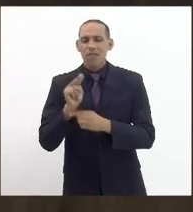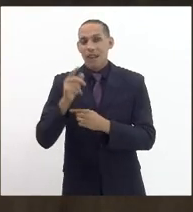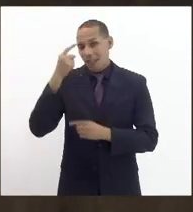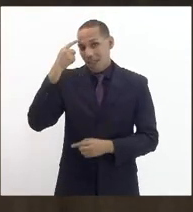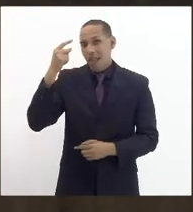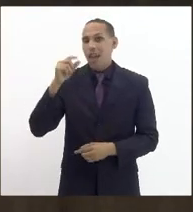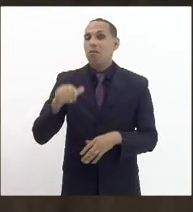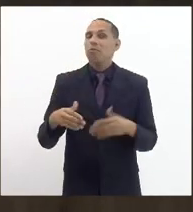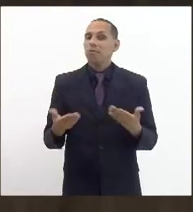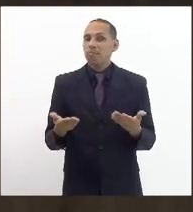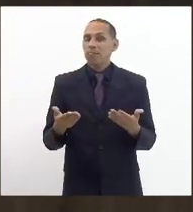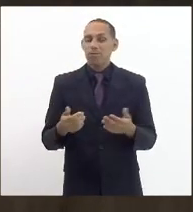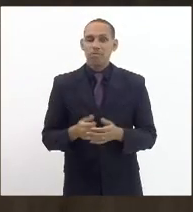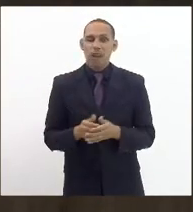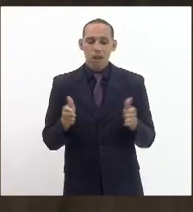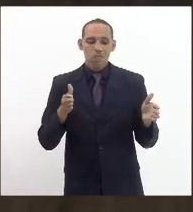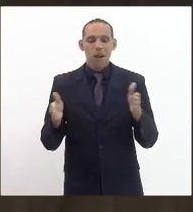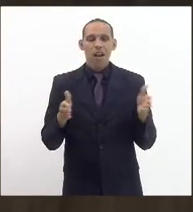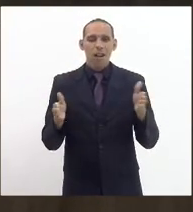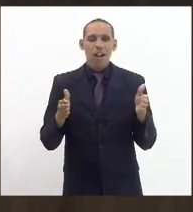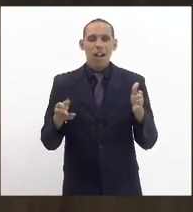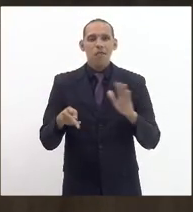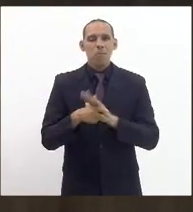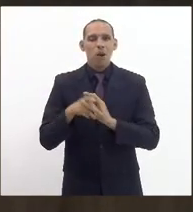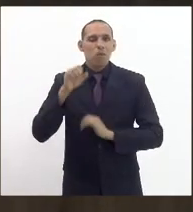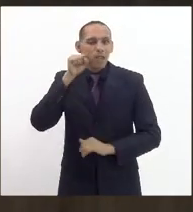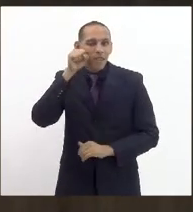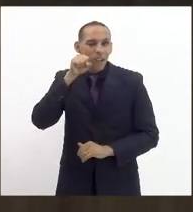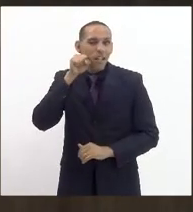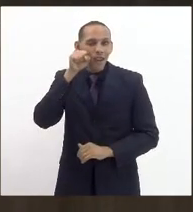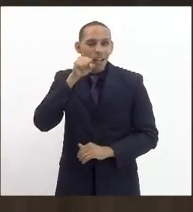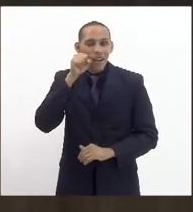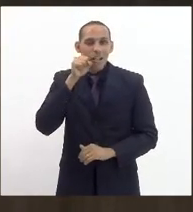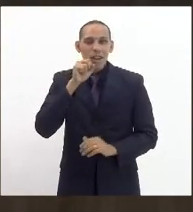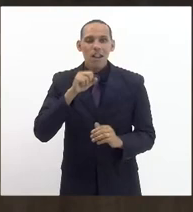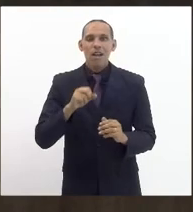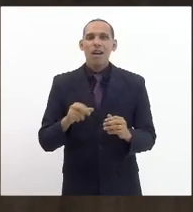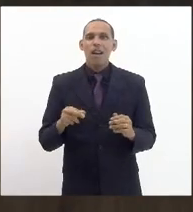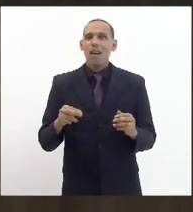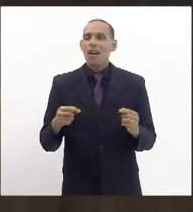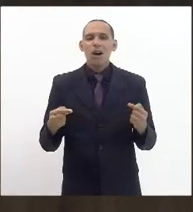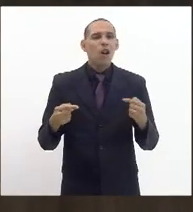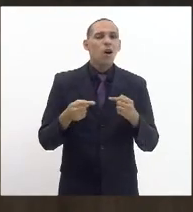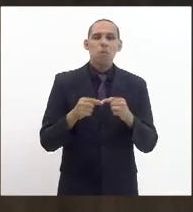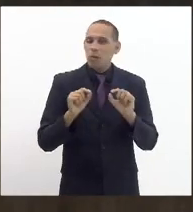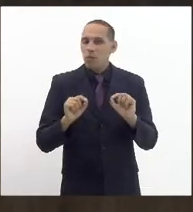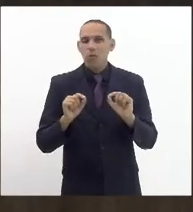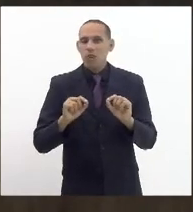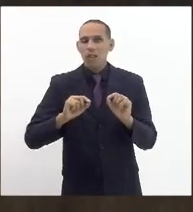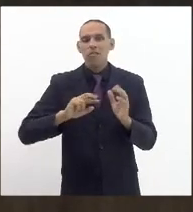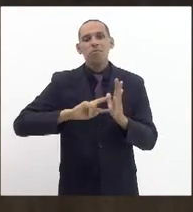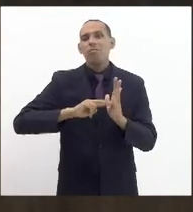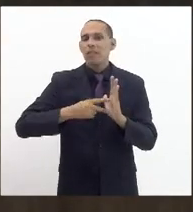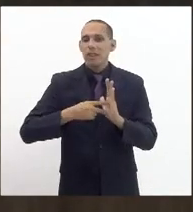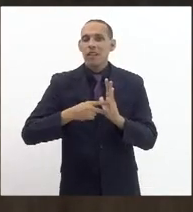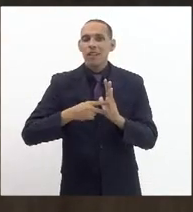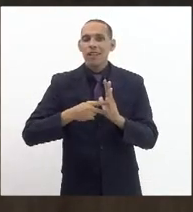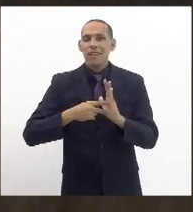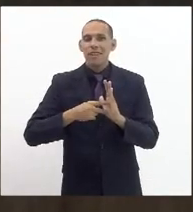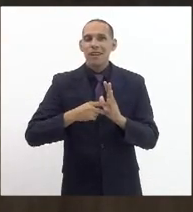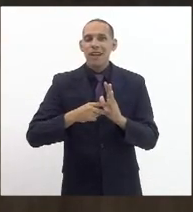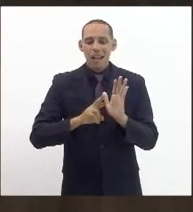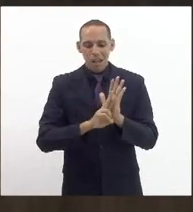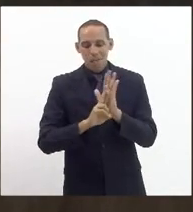plenário. O mandato de um senador representa não o povo do Rio de Janeiro, mas o Estado do Rio de